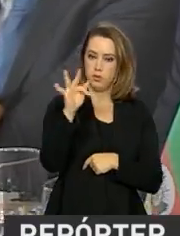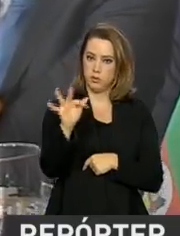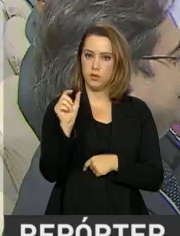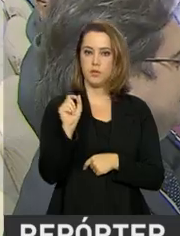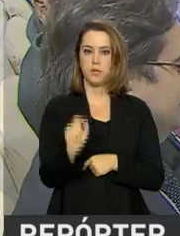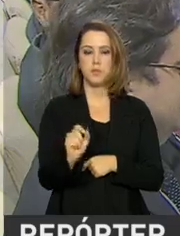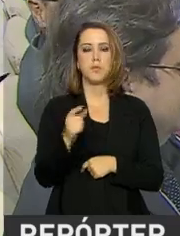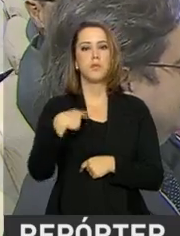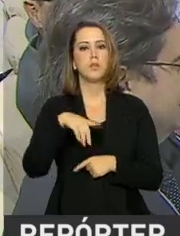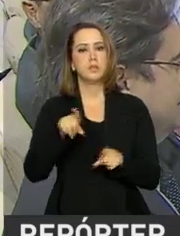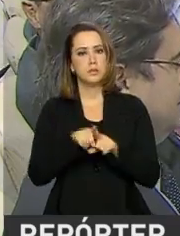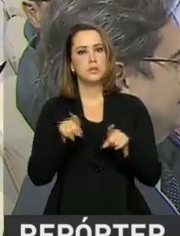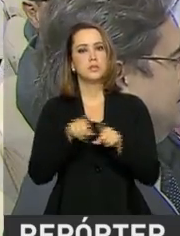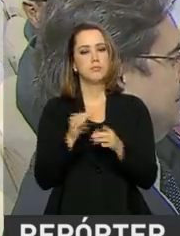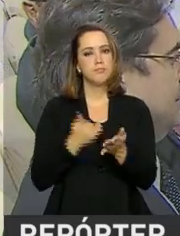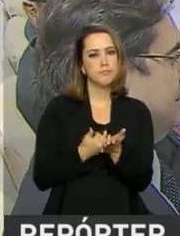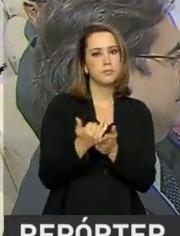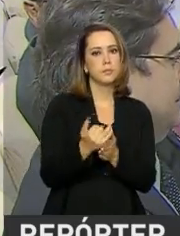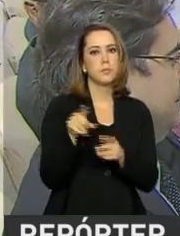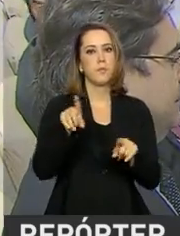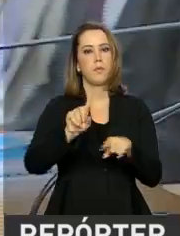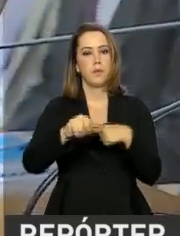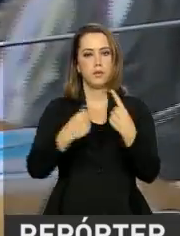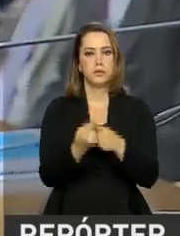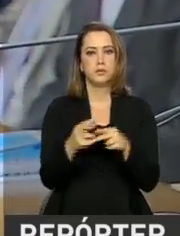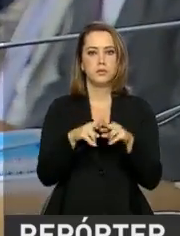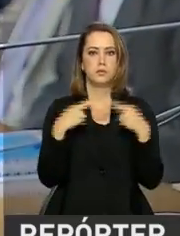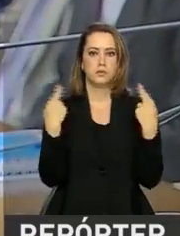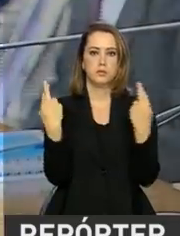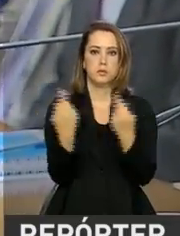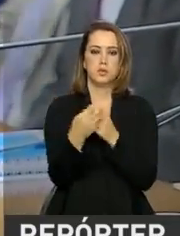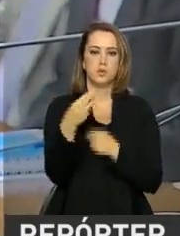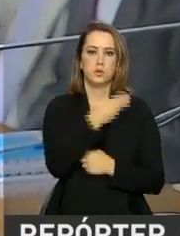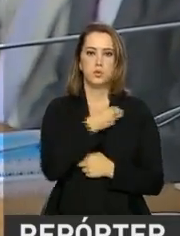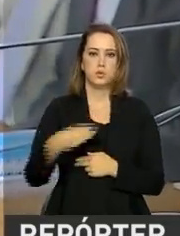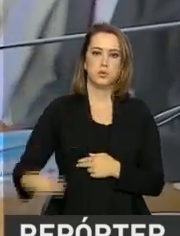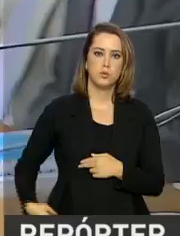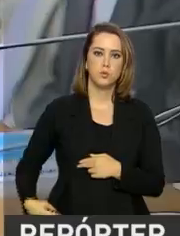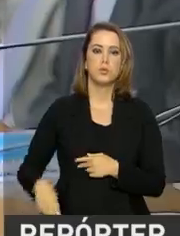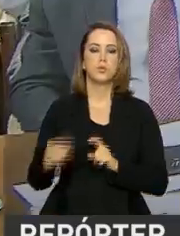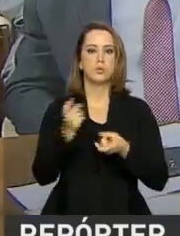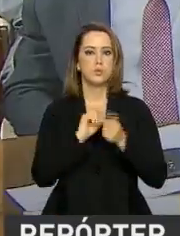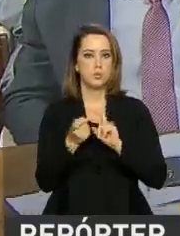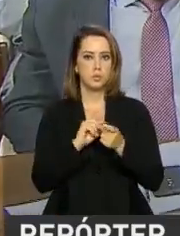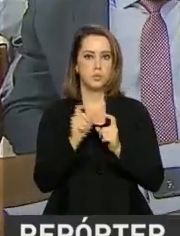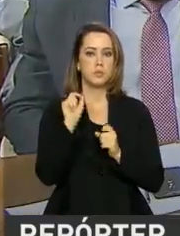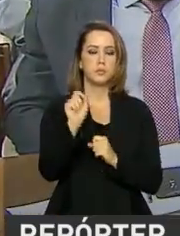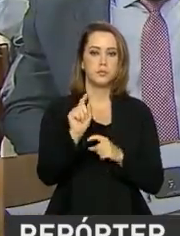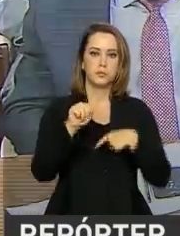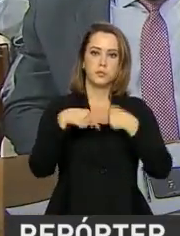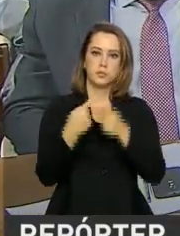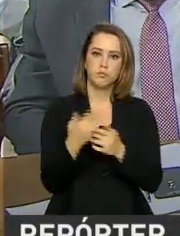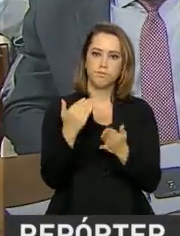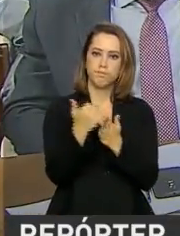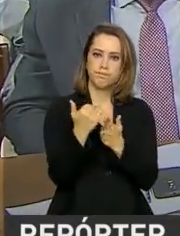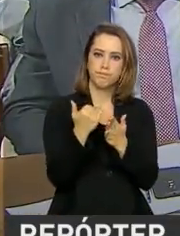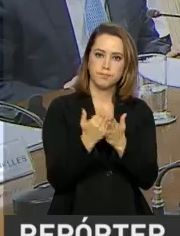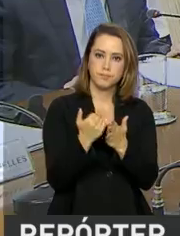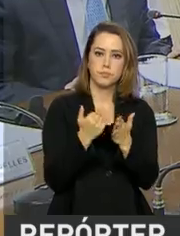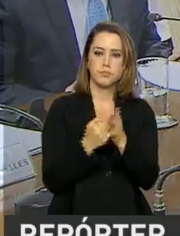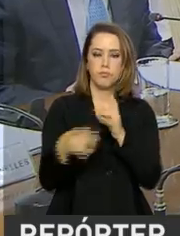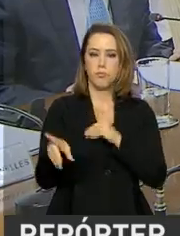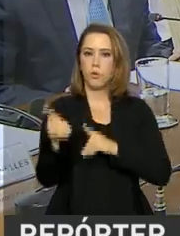Rolemberg e teve continuidade com uma reunião com o ministro da Fazenda Henrique meeles etapas que prepararam a